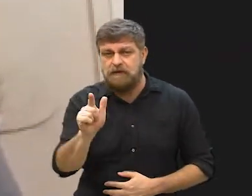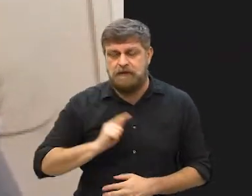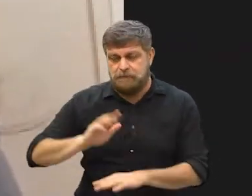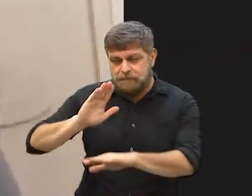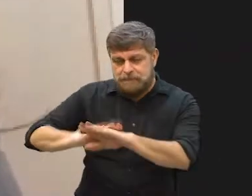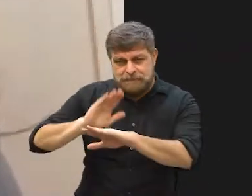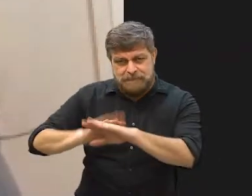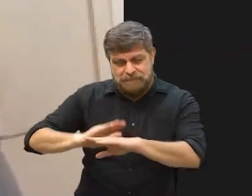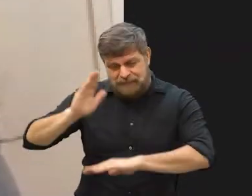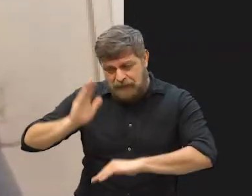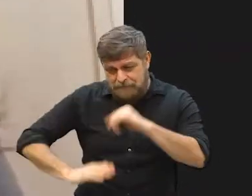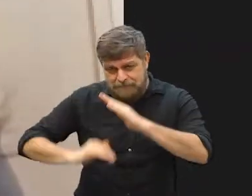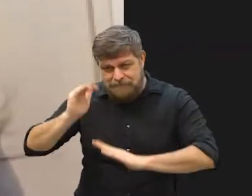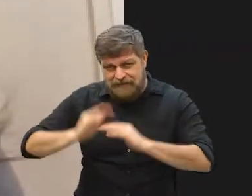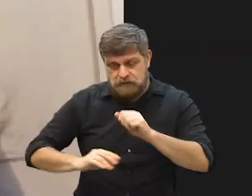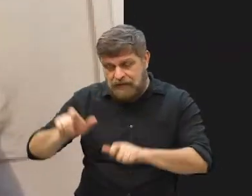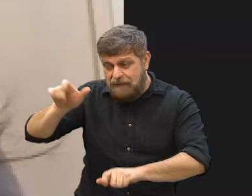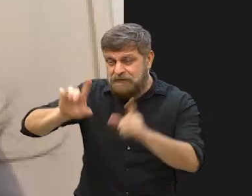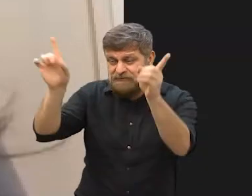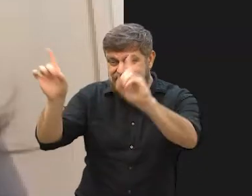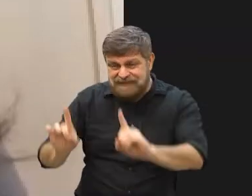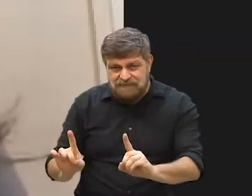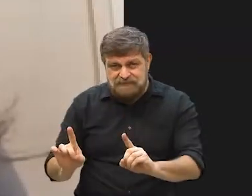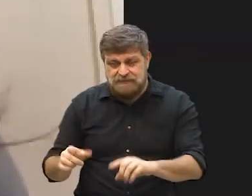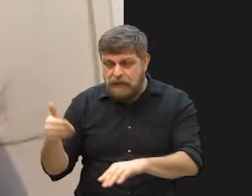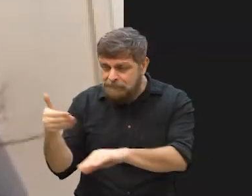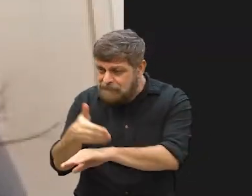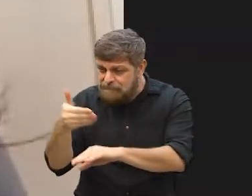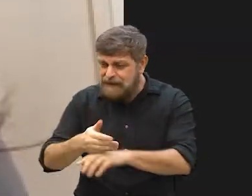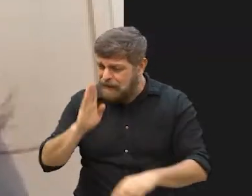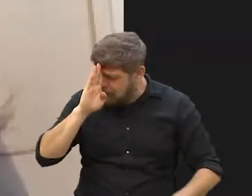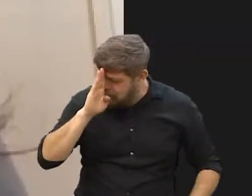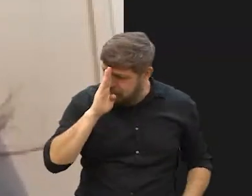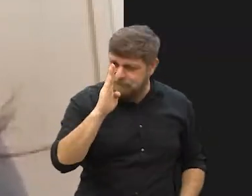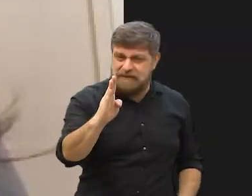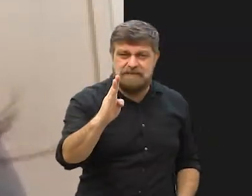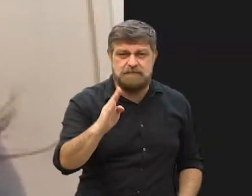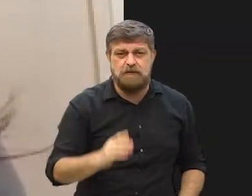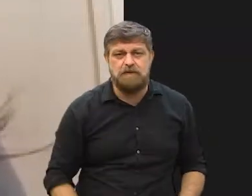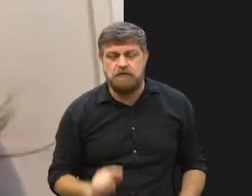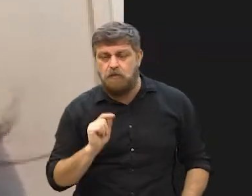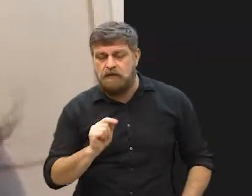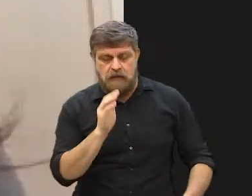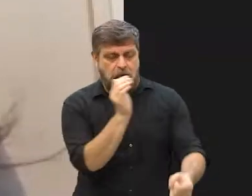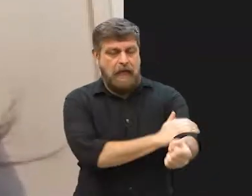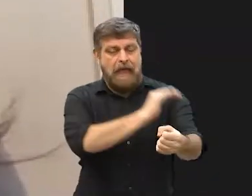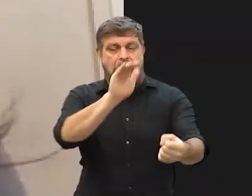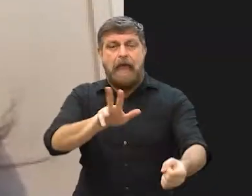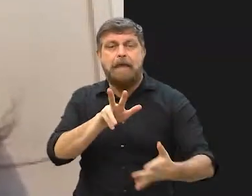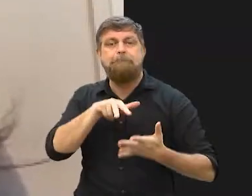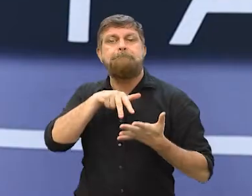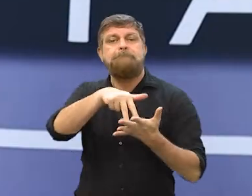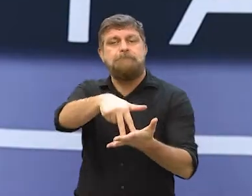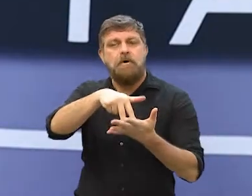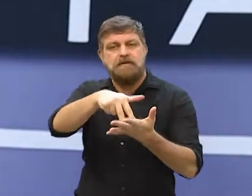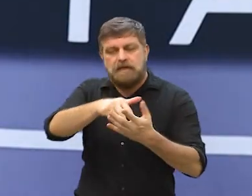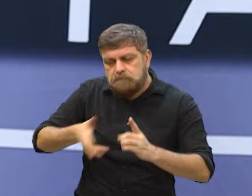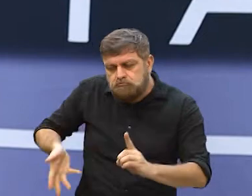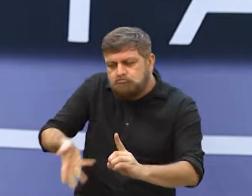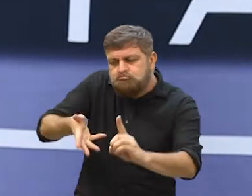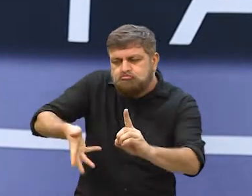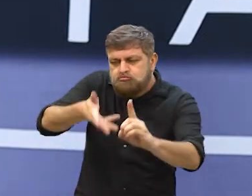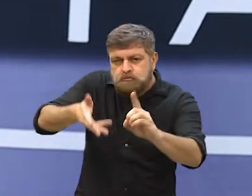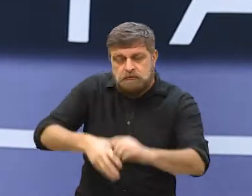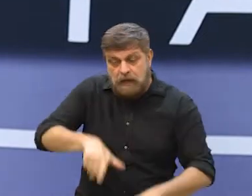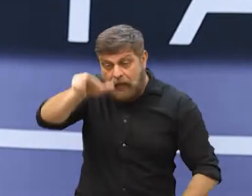fazer atividades, envolver as pessoas com deficiência e, principalmente, por isso que eu falo sempre empoderamento, empoderar as pessoas com deficiência para